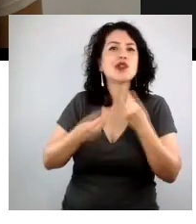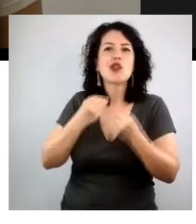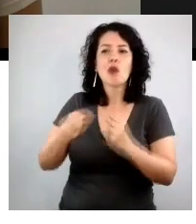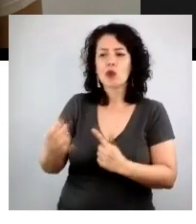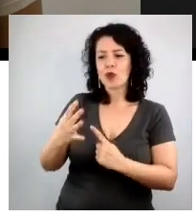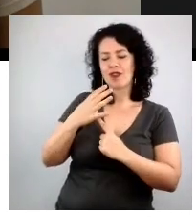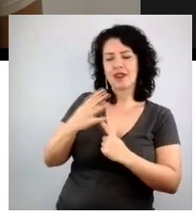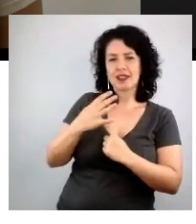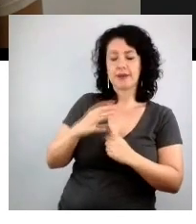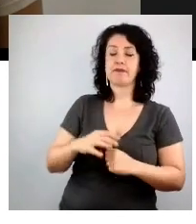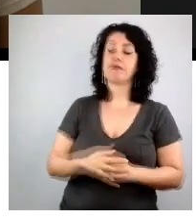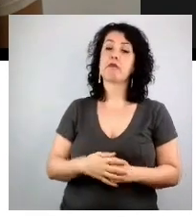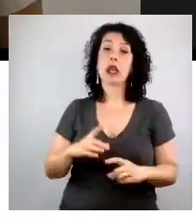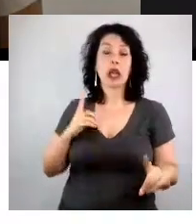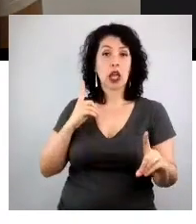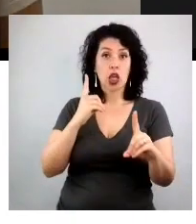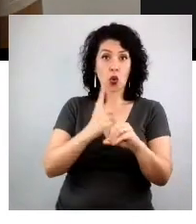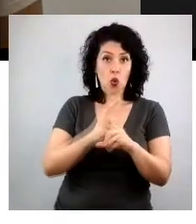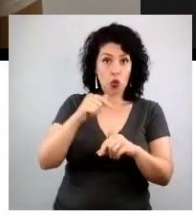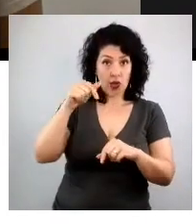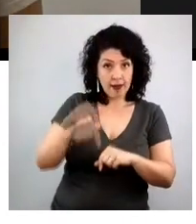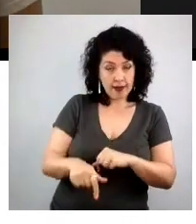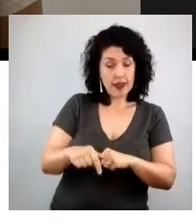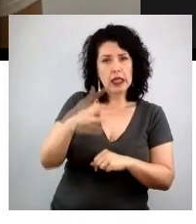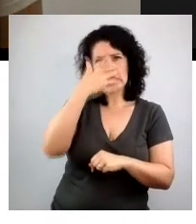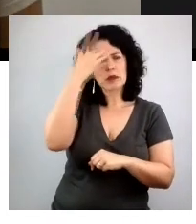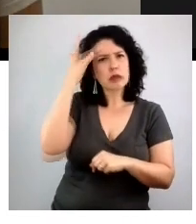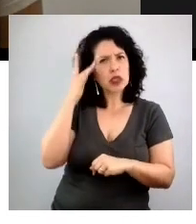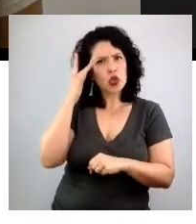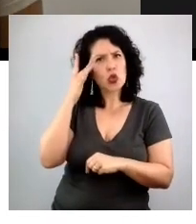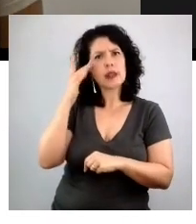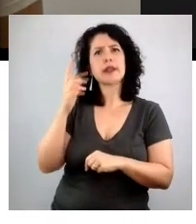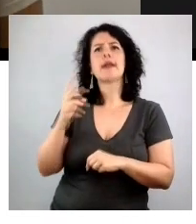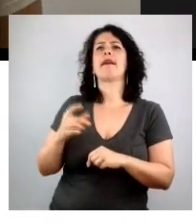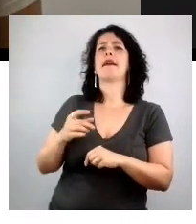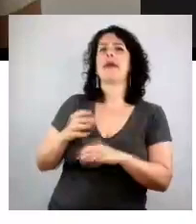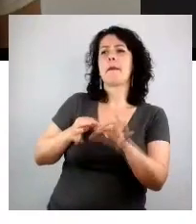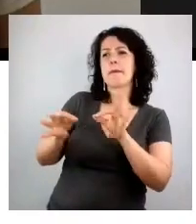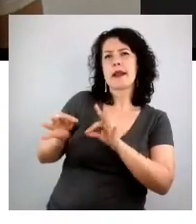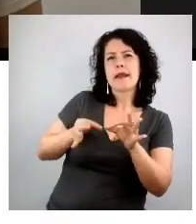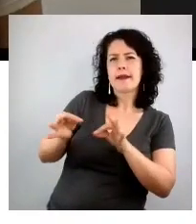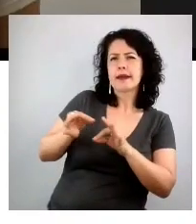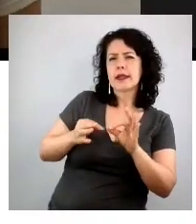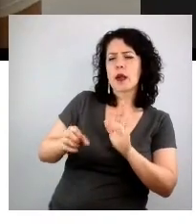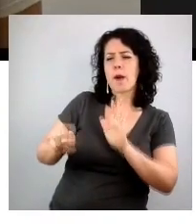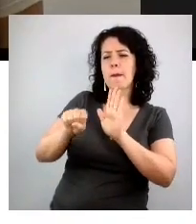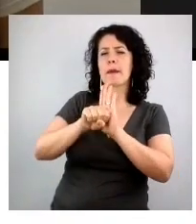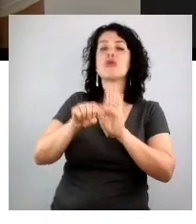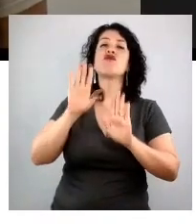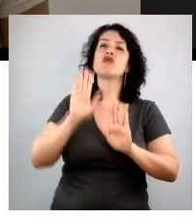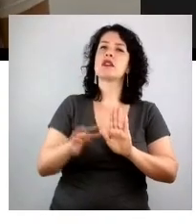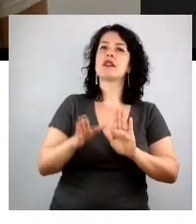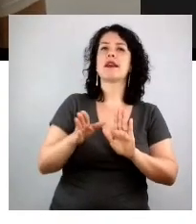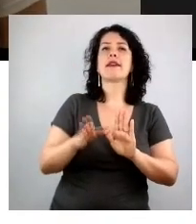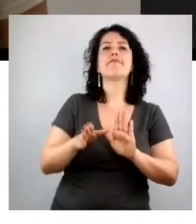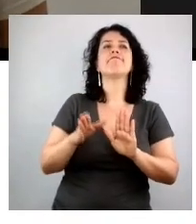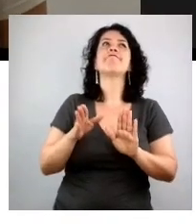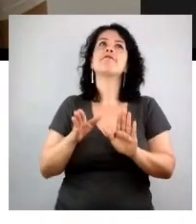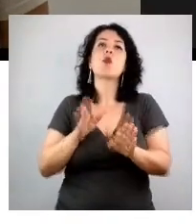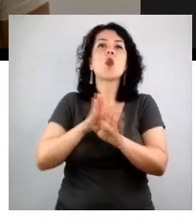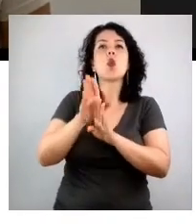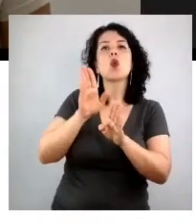de marcas, eu vou começar, vocês vão ver, né? Eu te assaio alguns conselhos ao longo do caminho, mas eu vou começar com um conselho